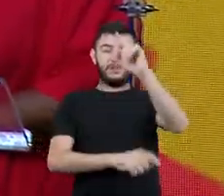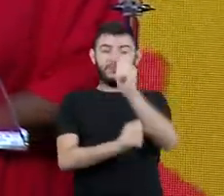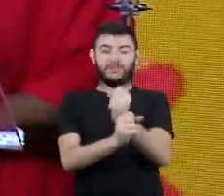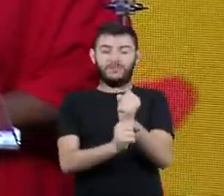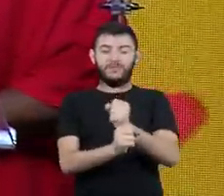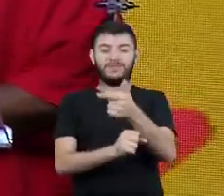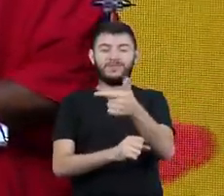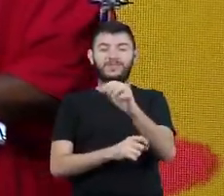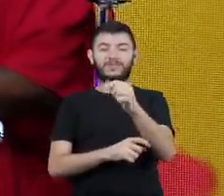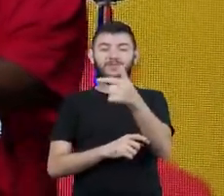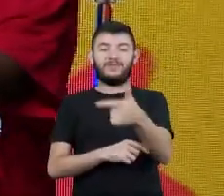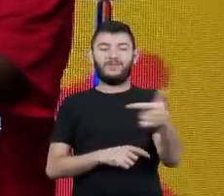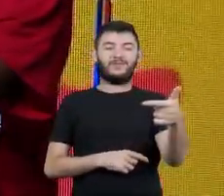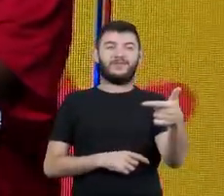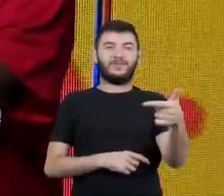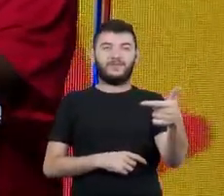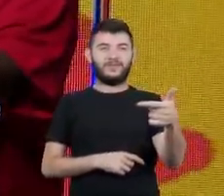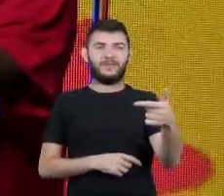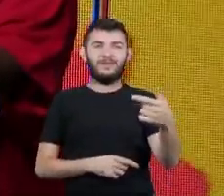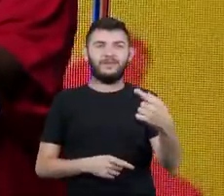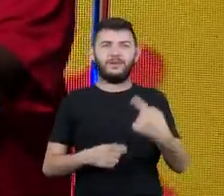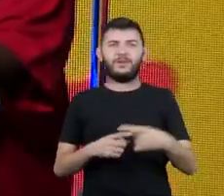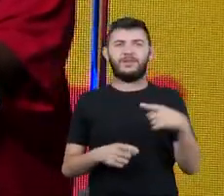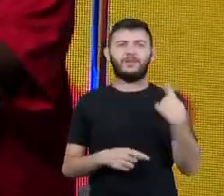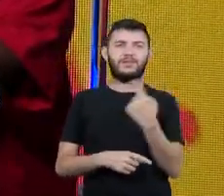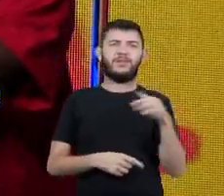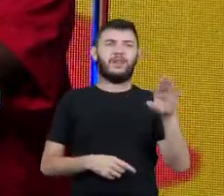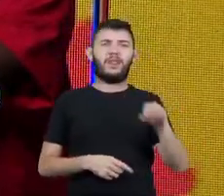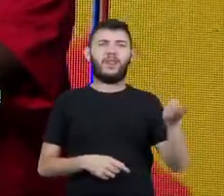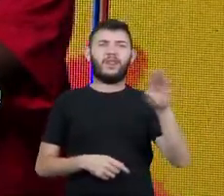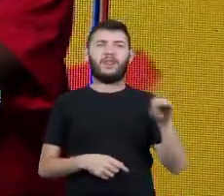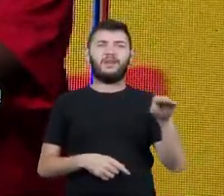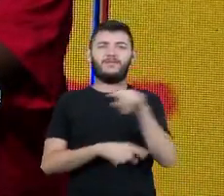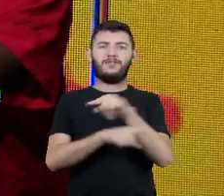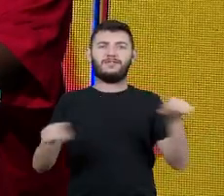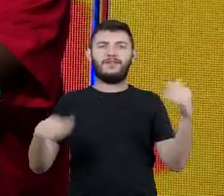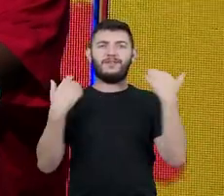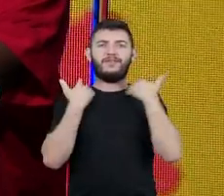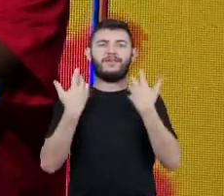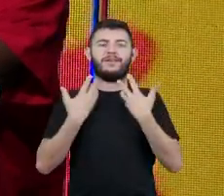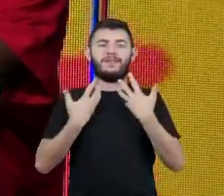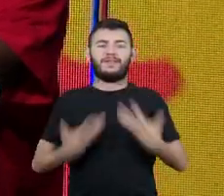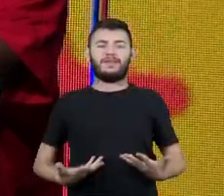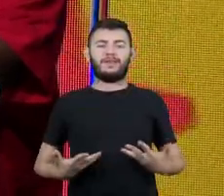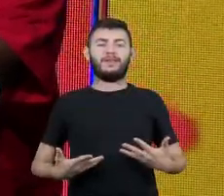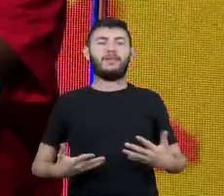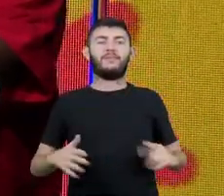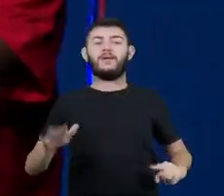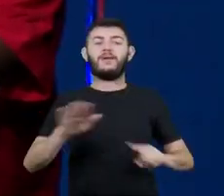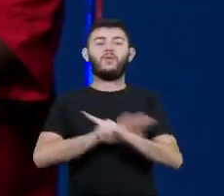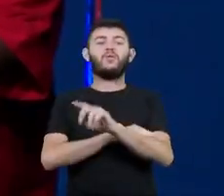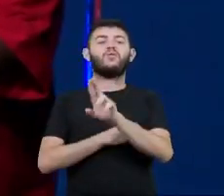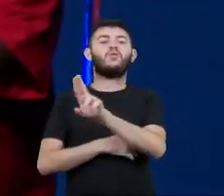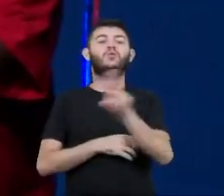bem, né? A gente está falando tem um tempo. Qual é o nome da esperança em 2022? Mas diz bem alto.